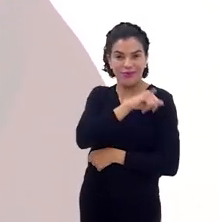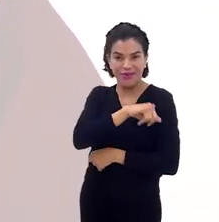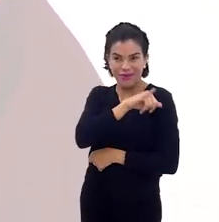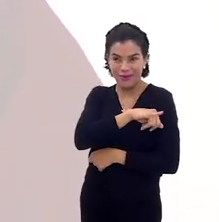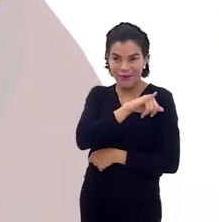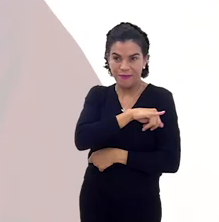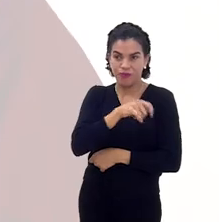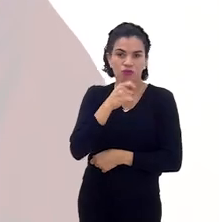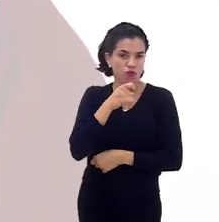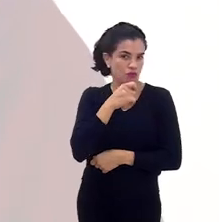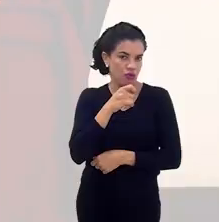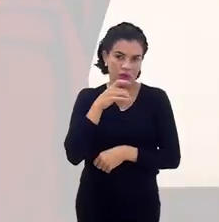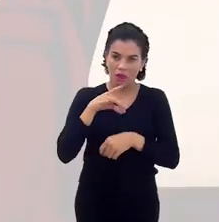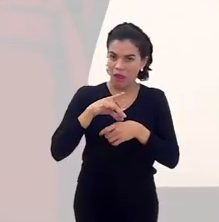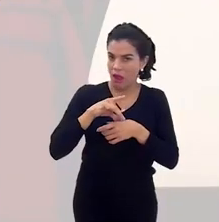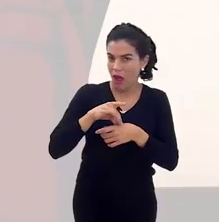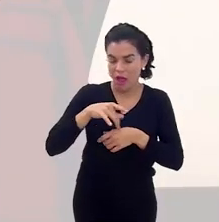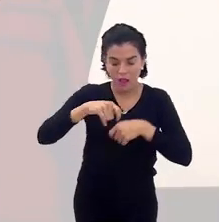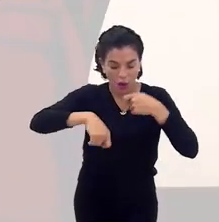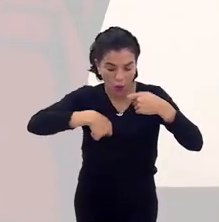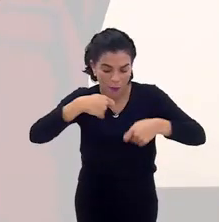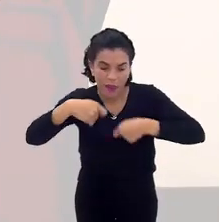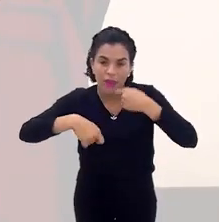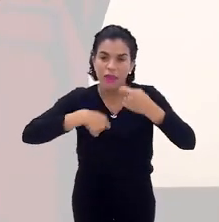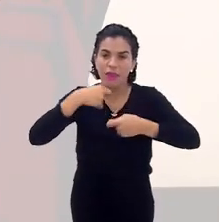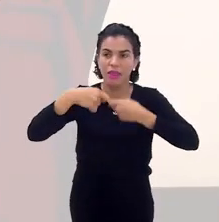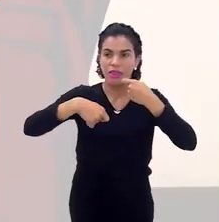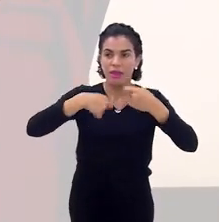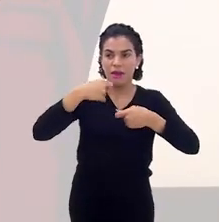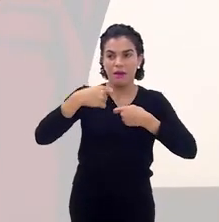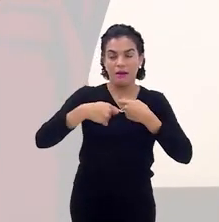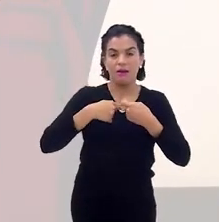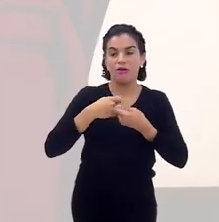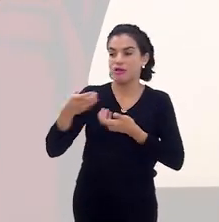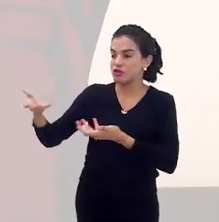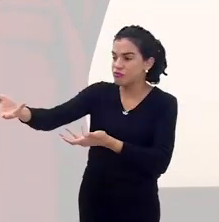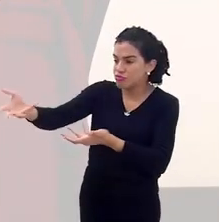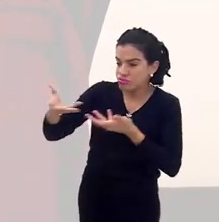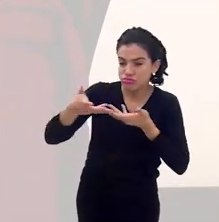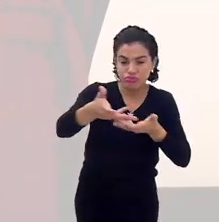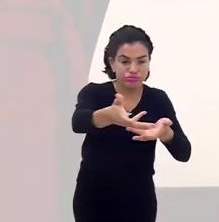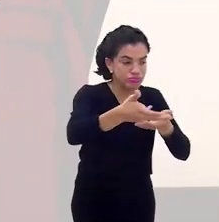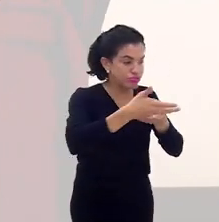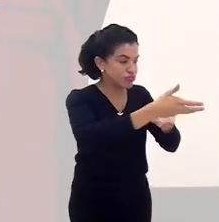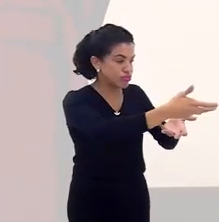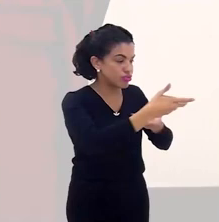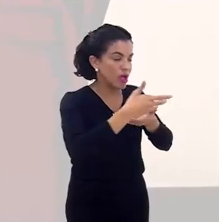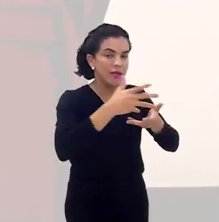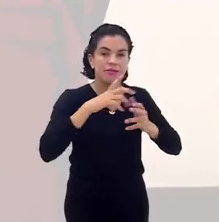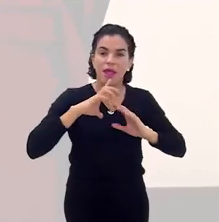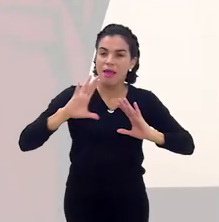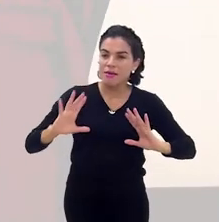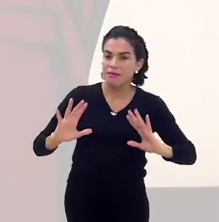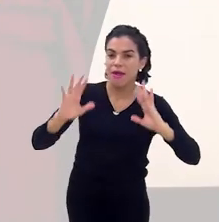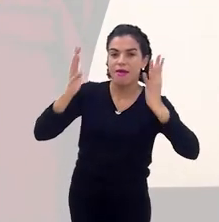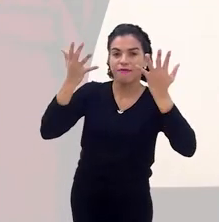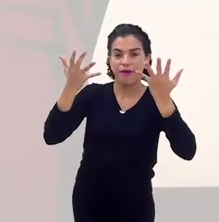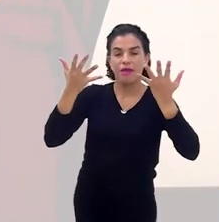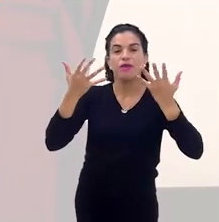carne. Né? Assim, a nossa alimentação, ou mesmo quando a gente recepciona, ou tem